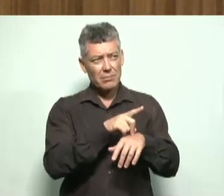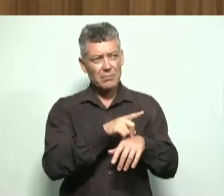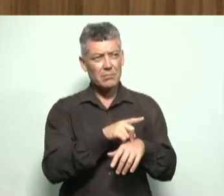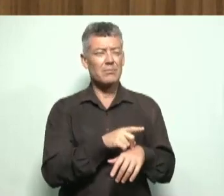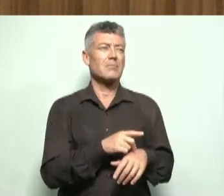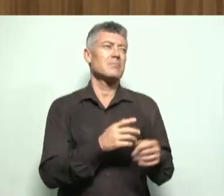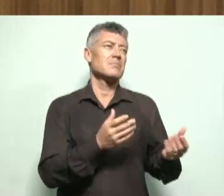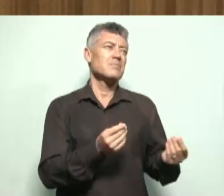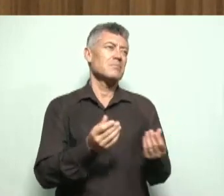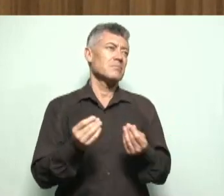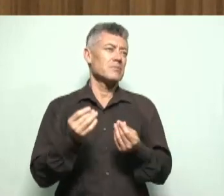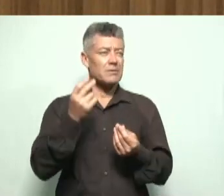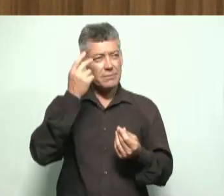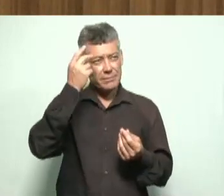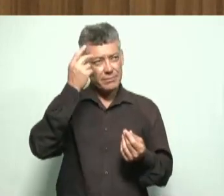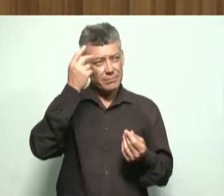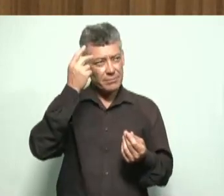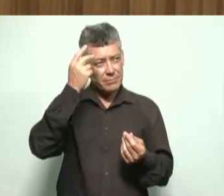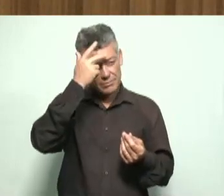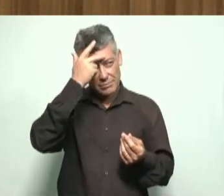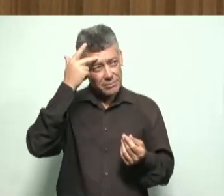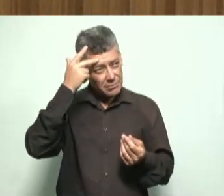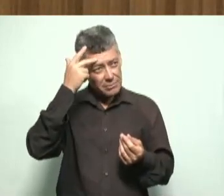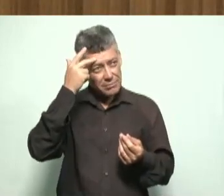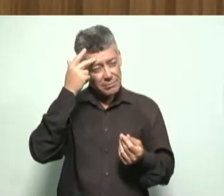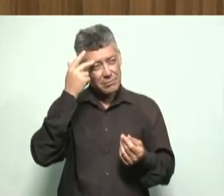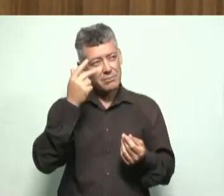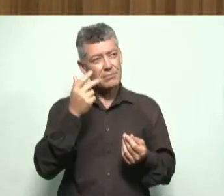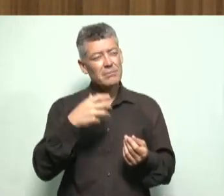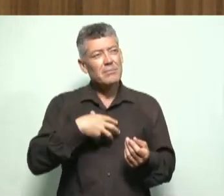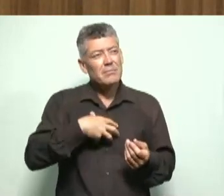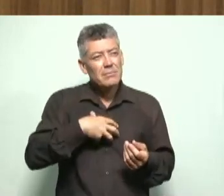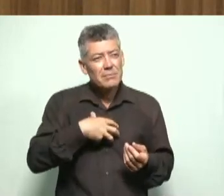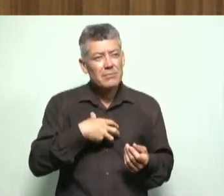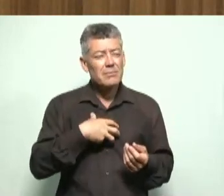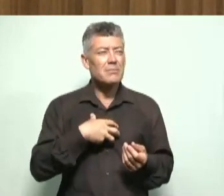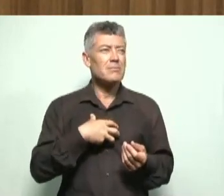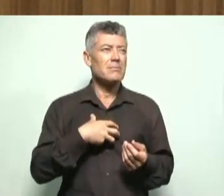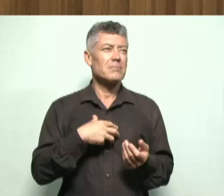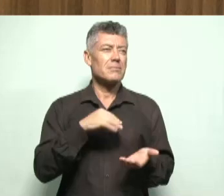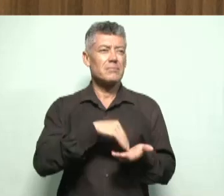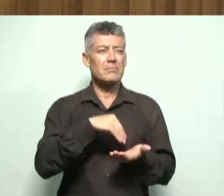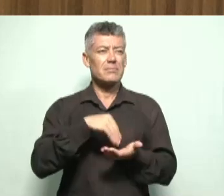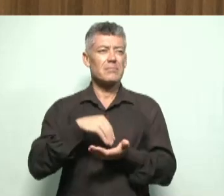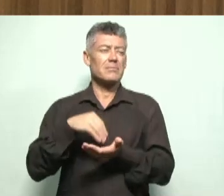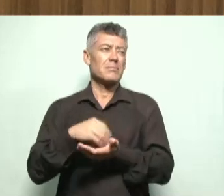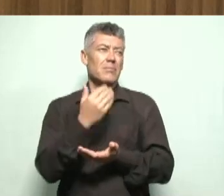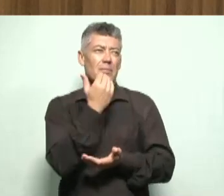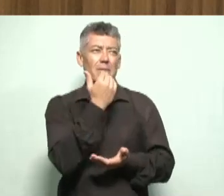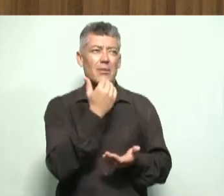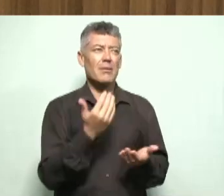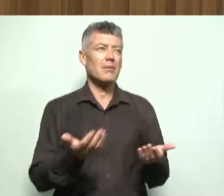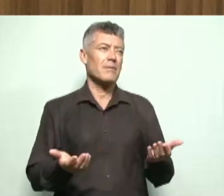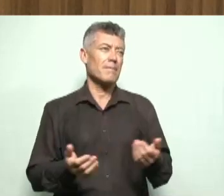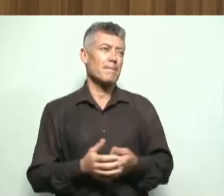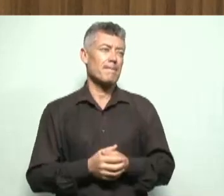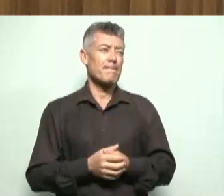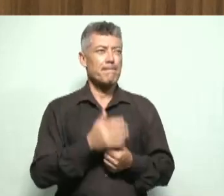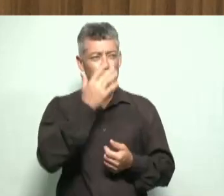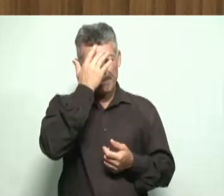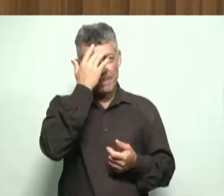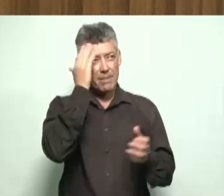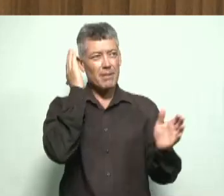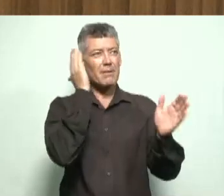muitas pessoas hoje, os dados apontam, sentem, sim, privação nas suas alimentações. Várias pessoas saem